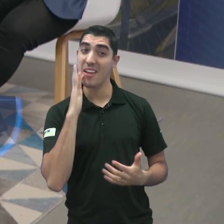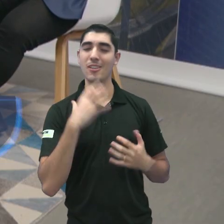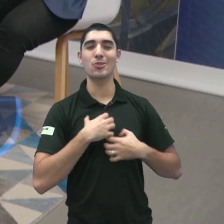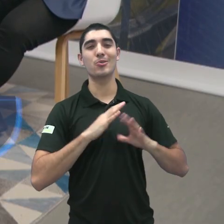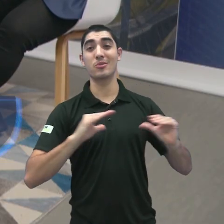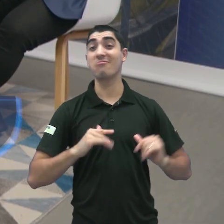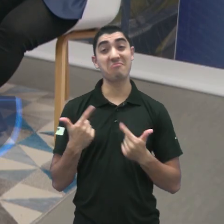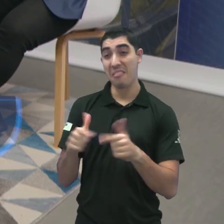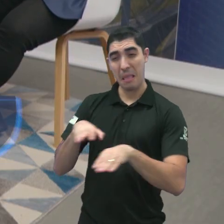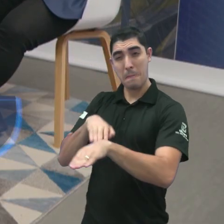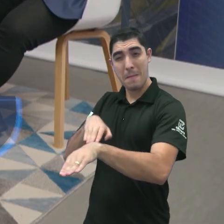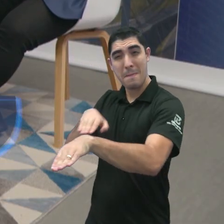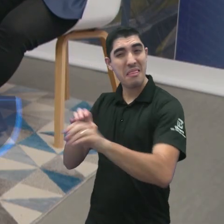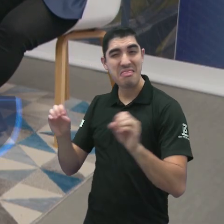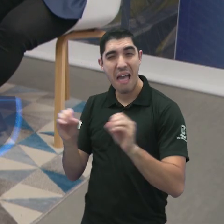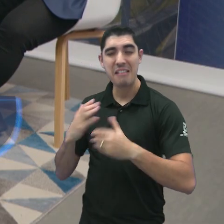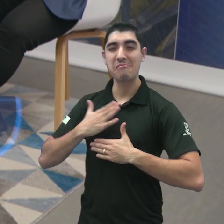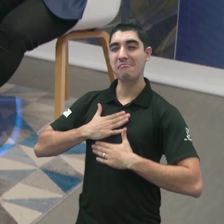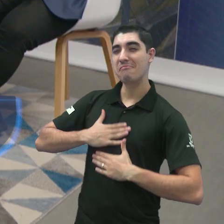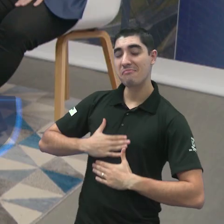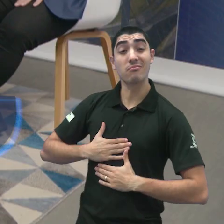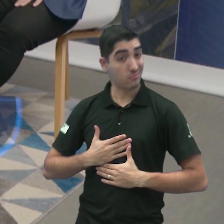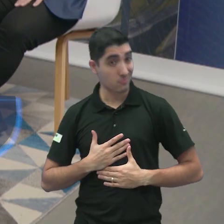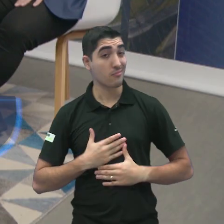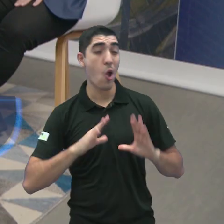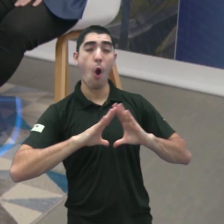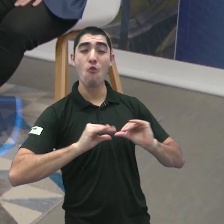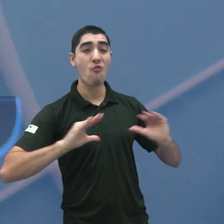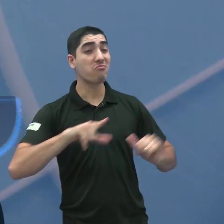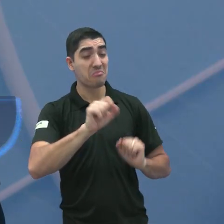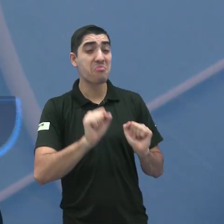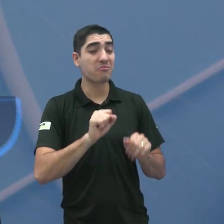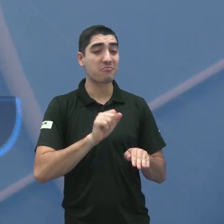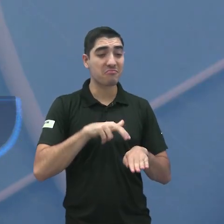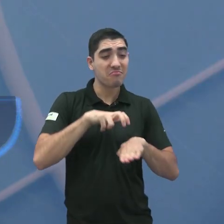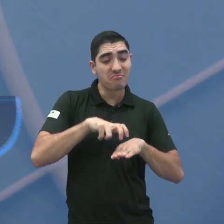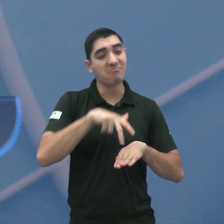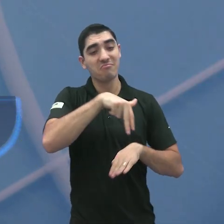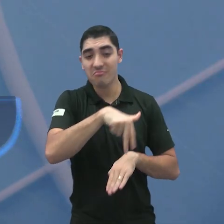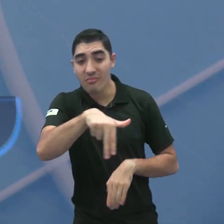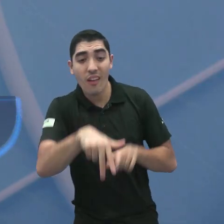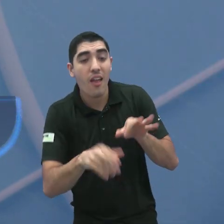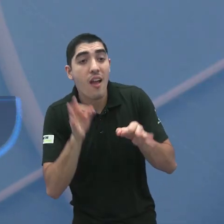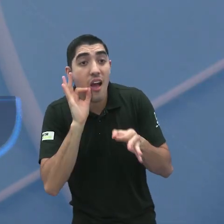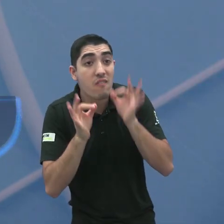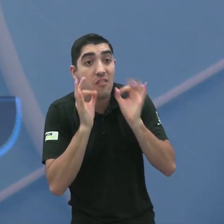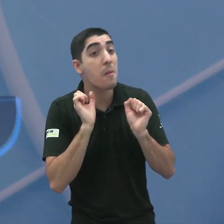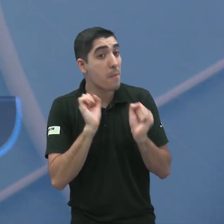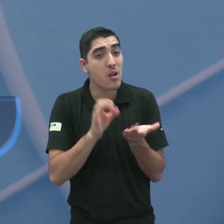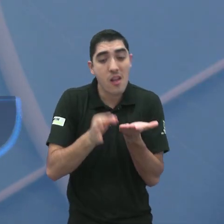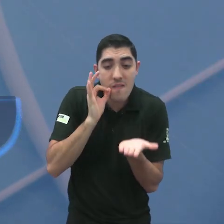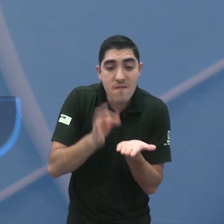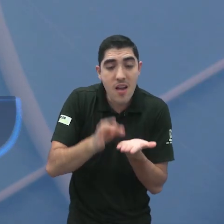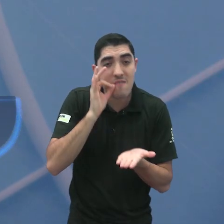Sem trânsito, rapidinho, horário super contadinho. Confortável, você pode levantar, tem o café dentro do trem, você comprar, tomar